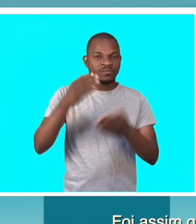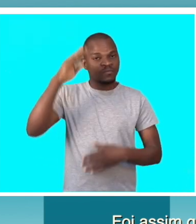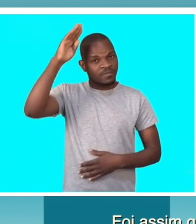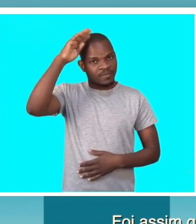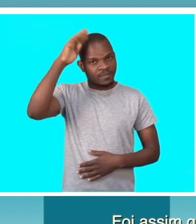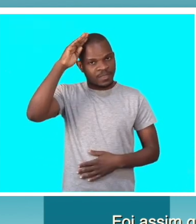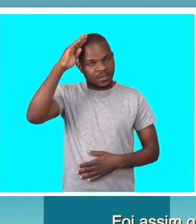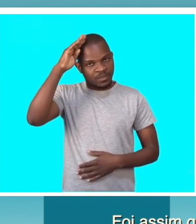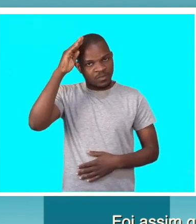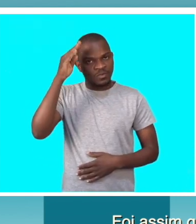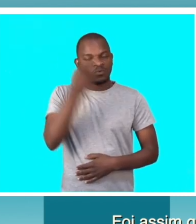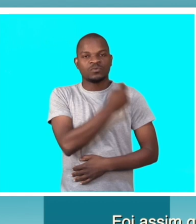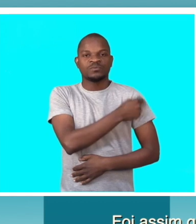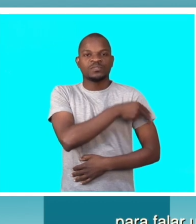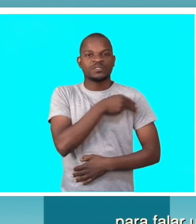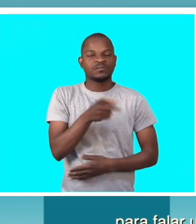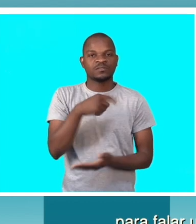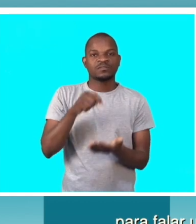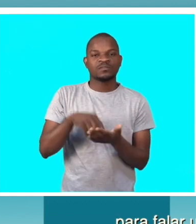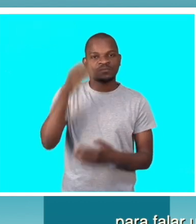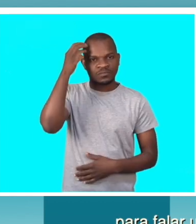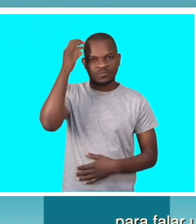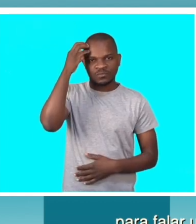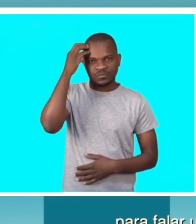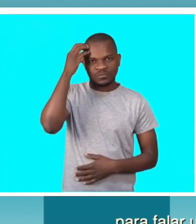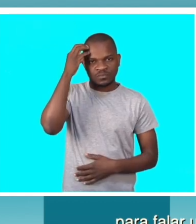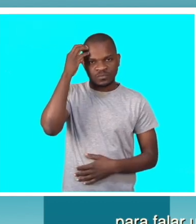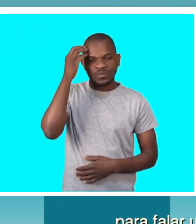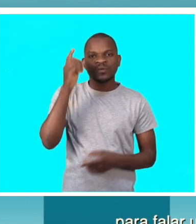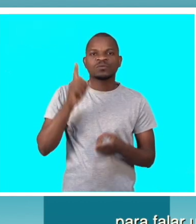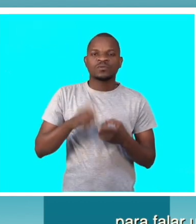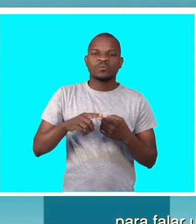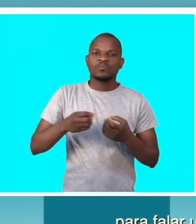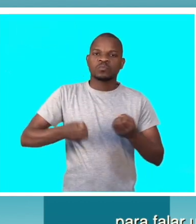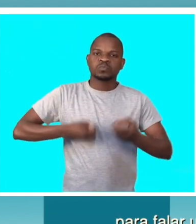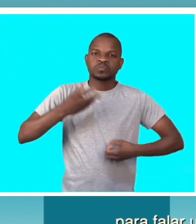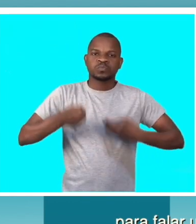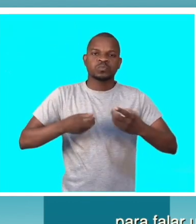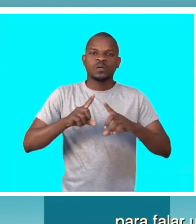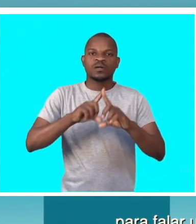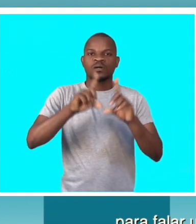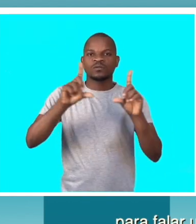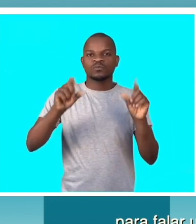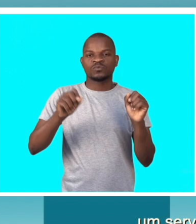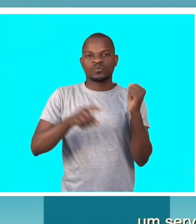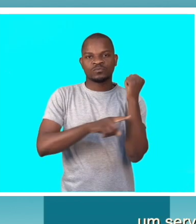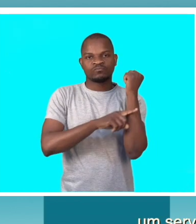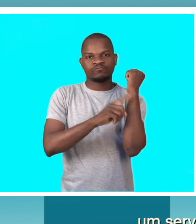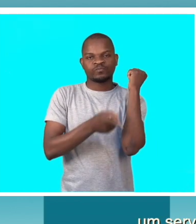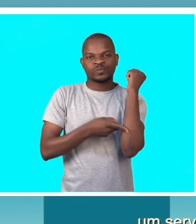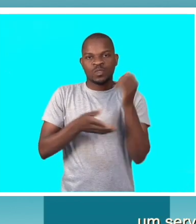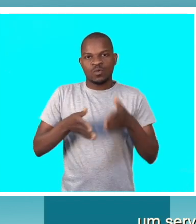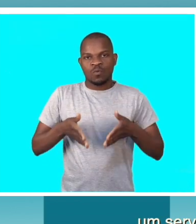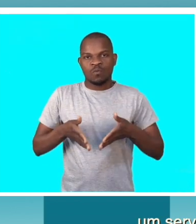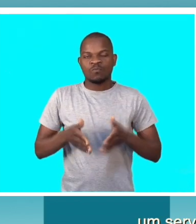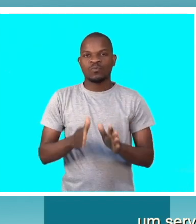enfermeira do Estado Central de Maputo, mesmo caso de falar um pouco sobre o parto humanizado, que também